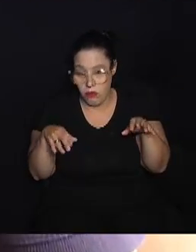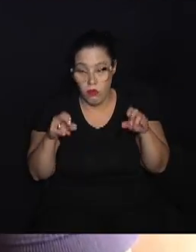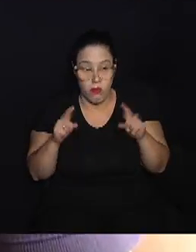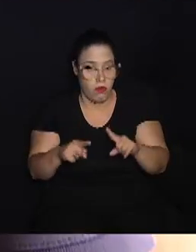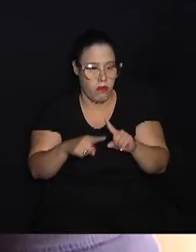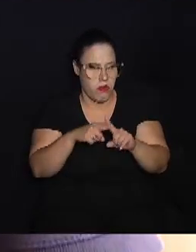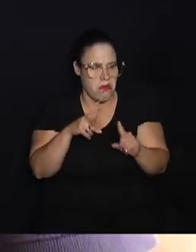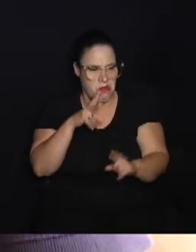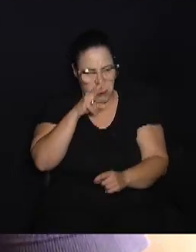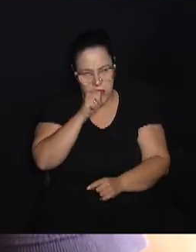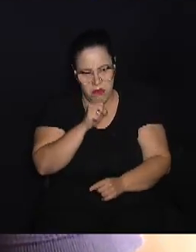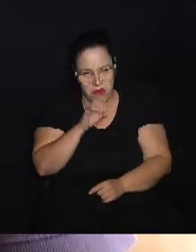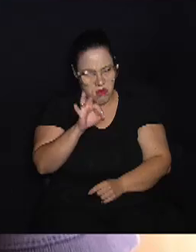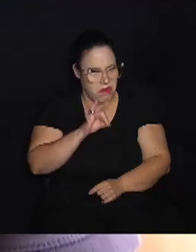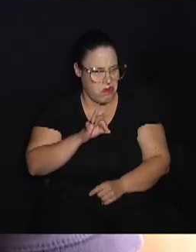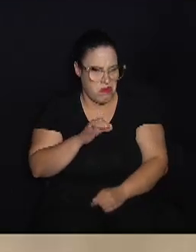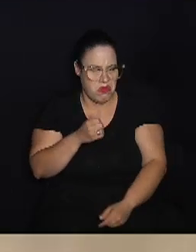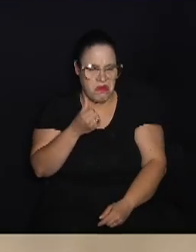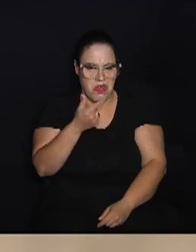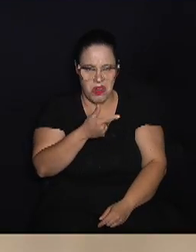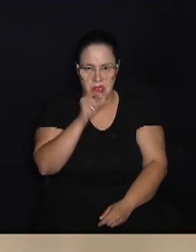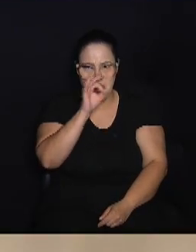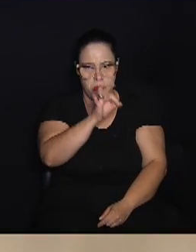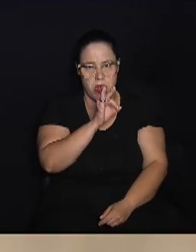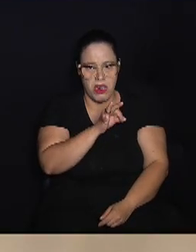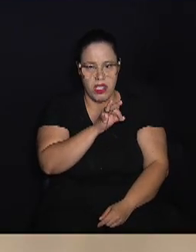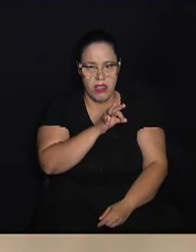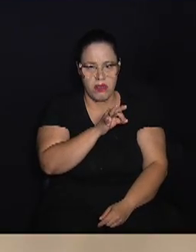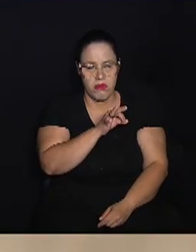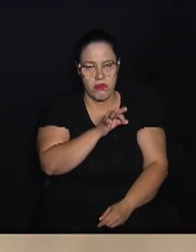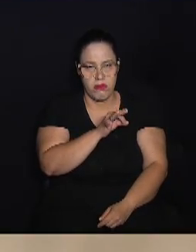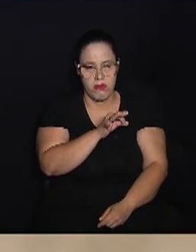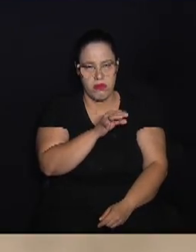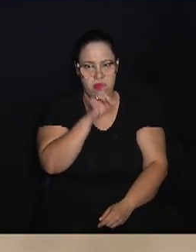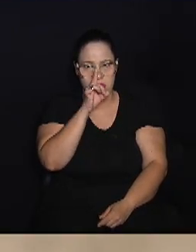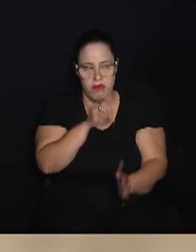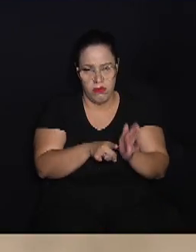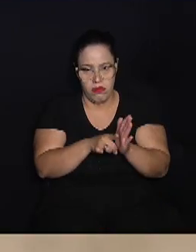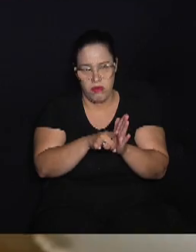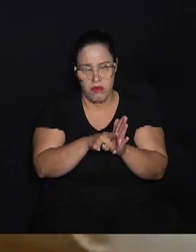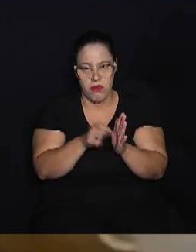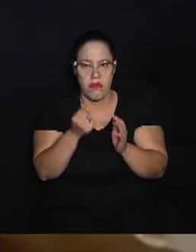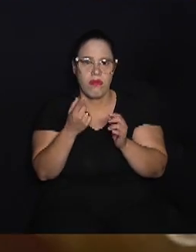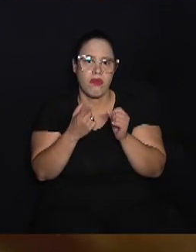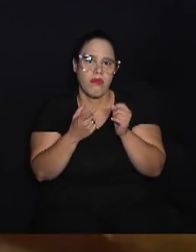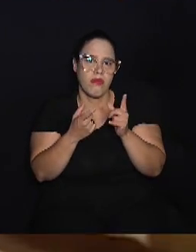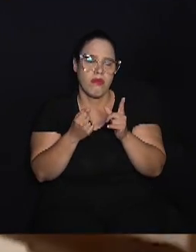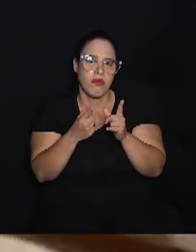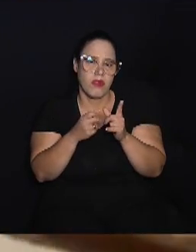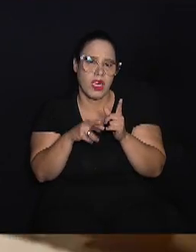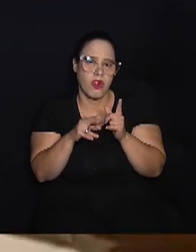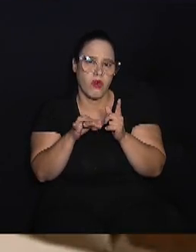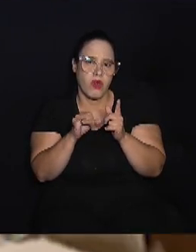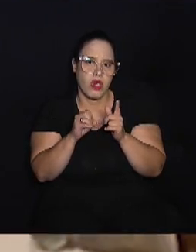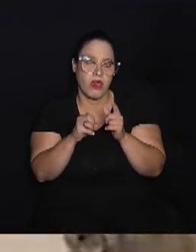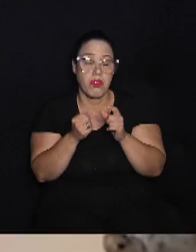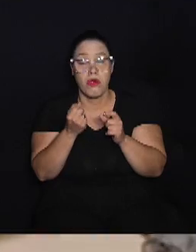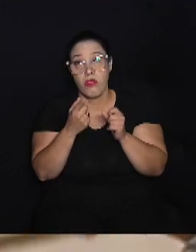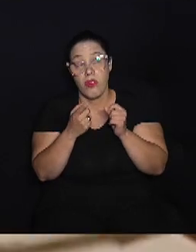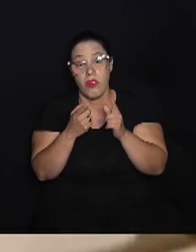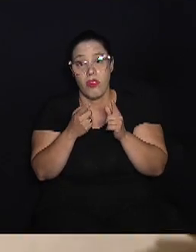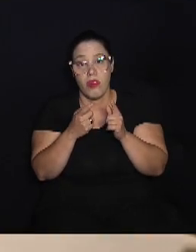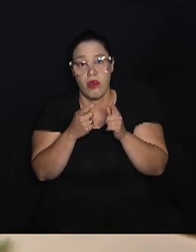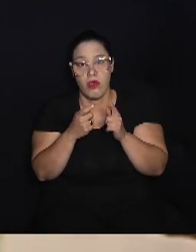a porcentagem não chega nem a 2%. E já diagnosticamos raiva em alguns animais silvestres esporádicos, que nem